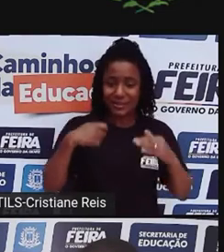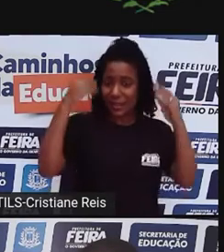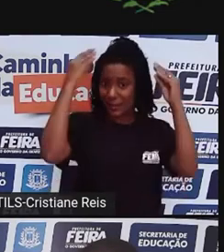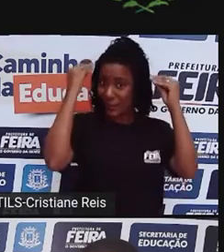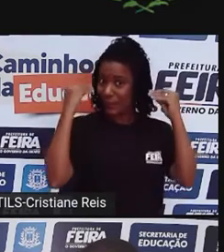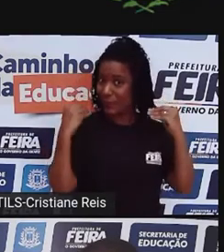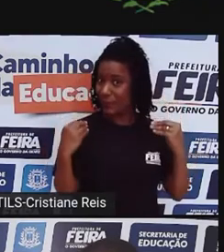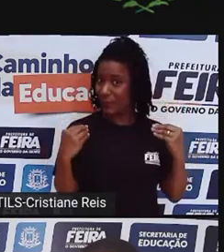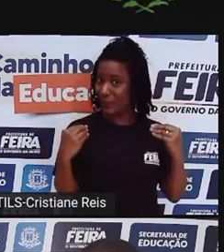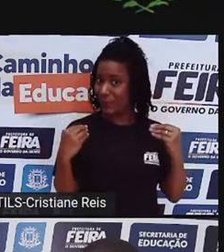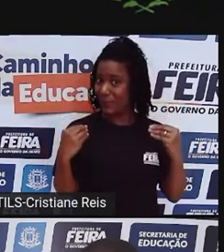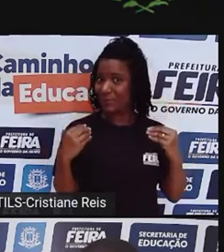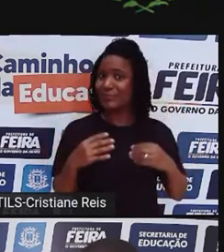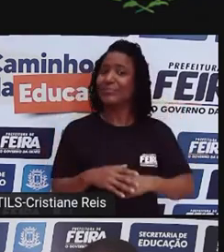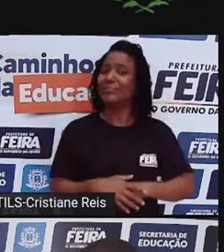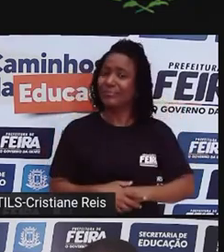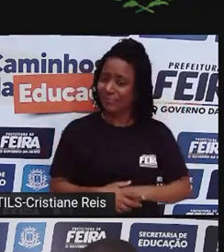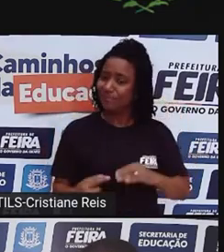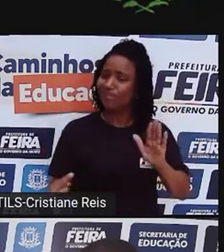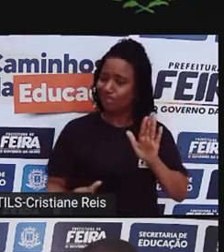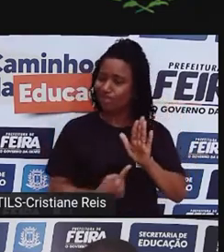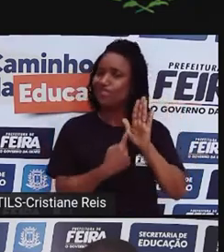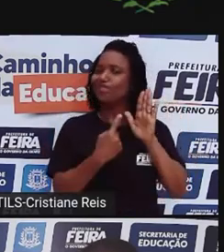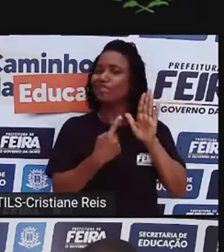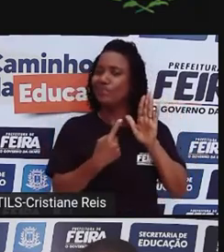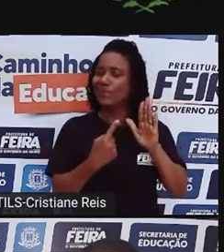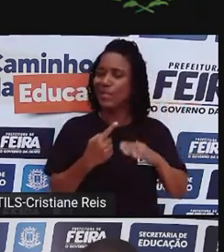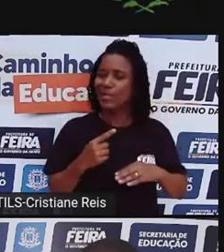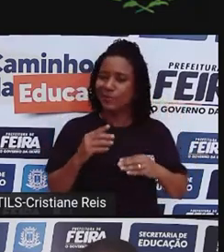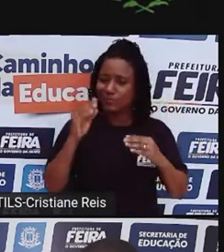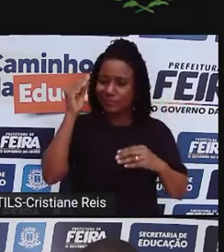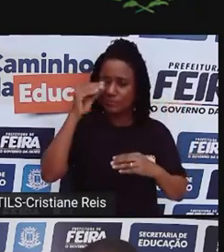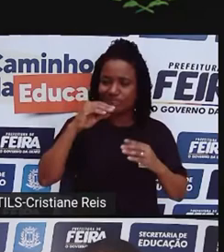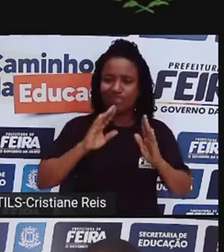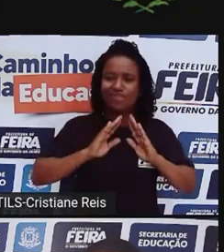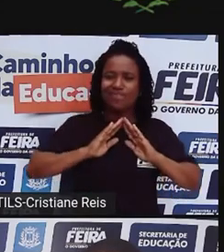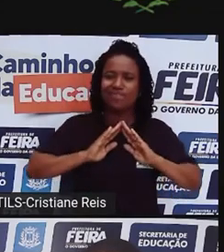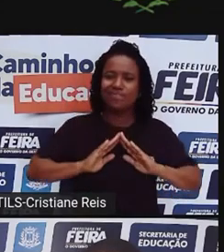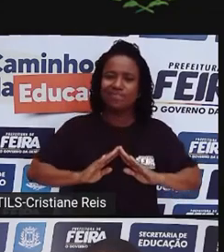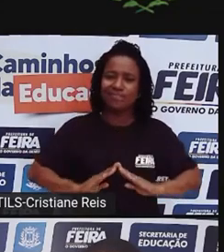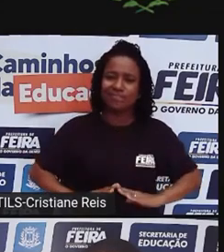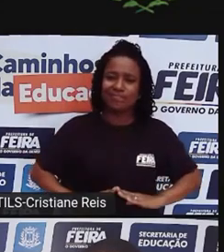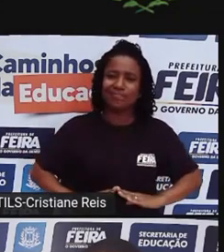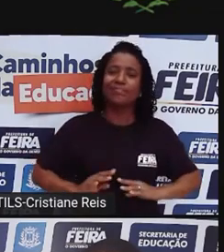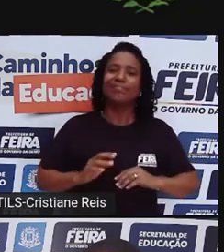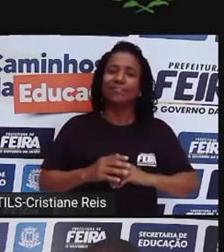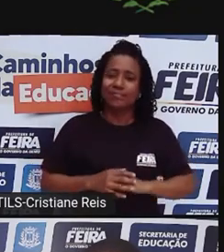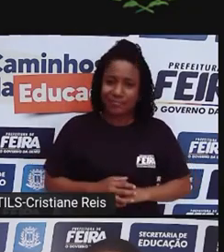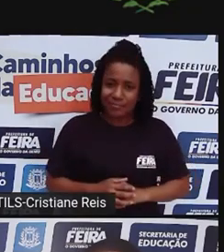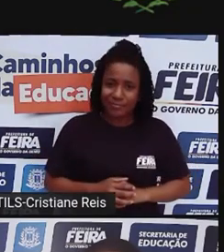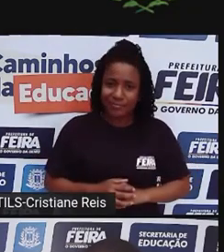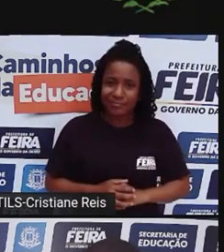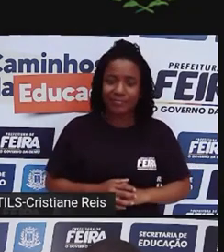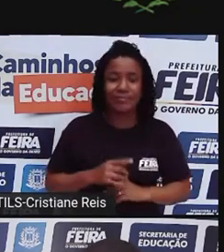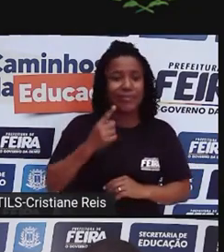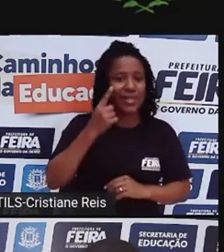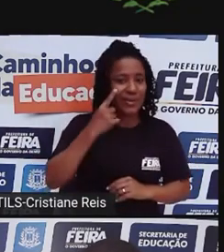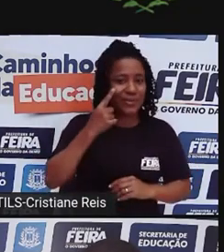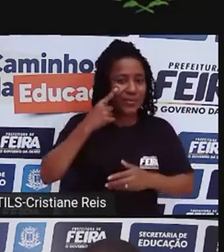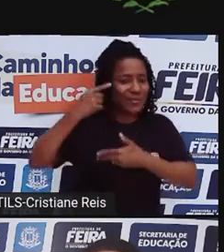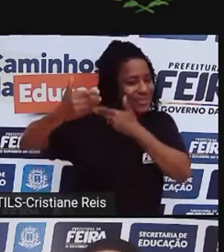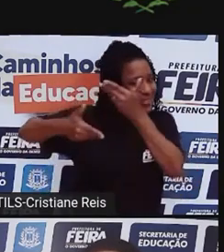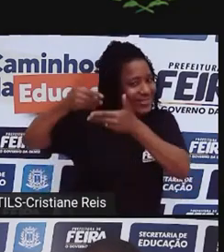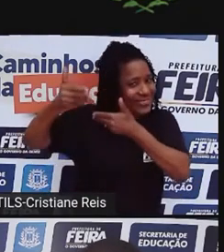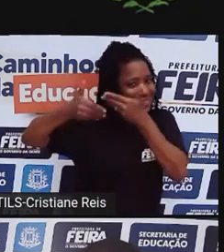alisada? Isso afetou diretamente a minha autoestima. Quando eu comecei a me ver com o cabelo cacheado e a me amar, foi uma mudança